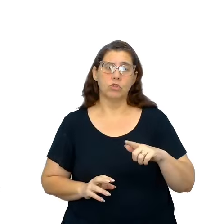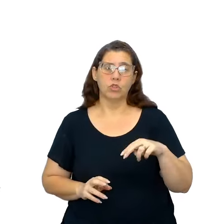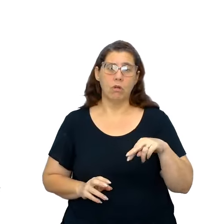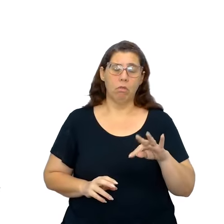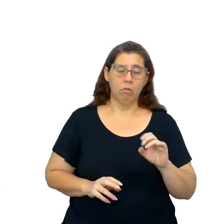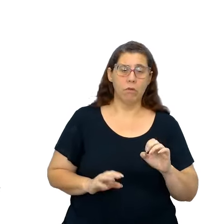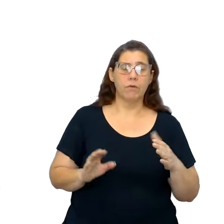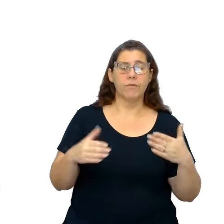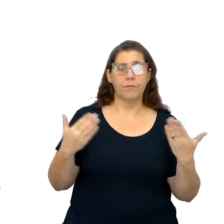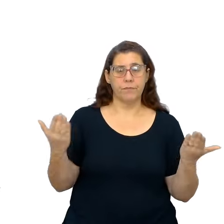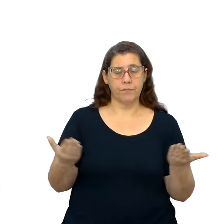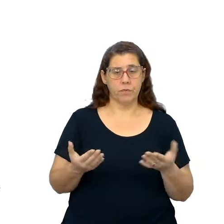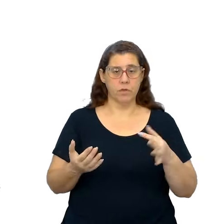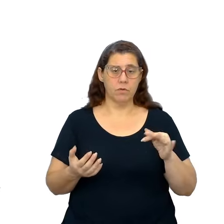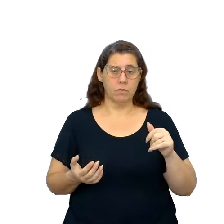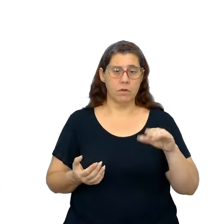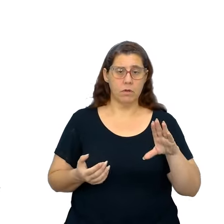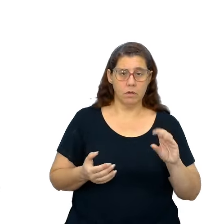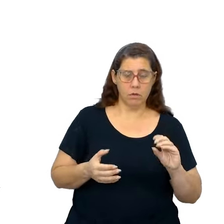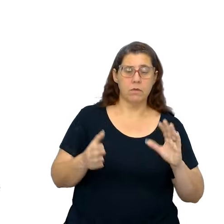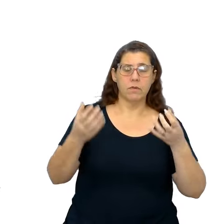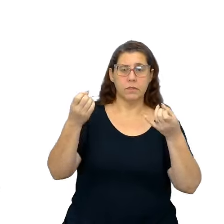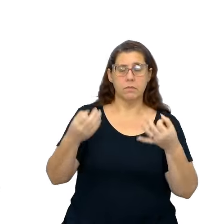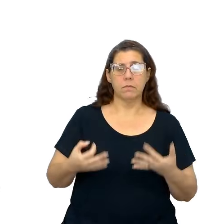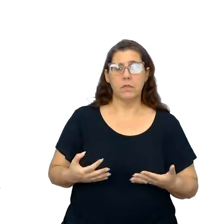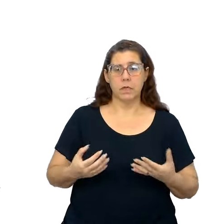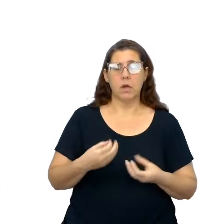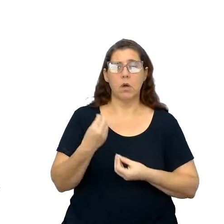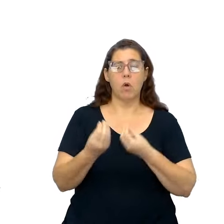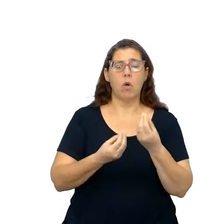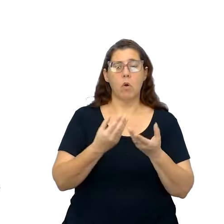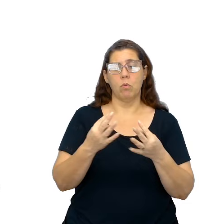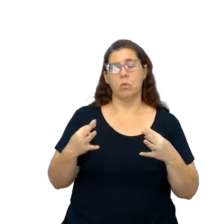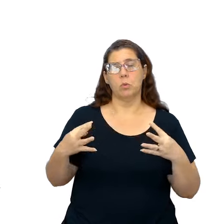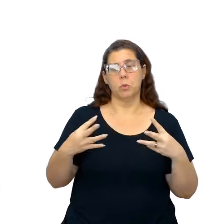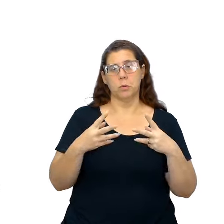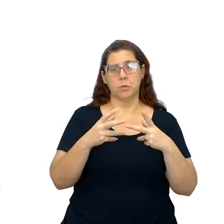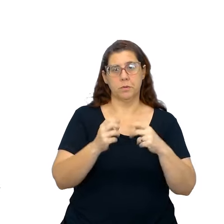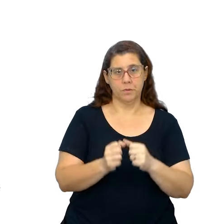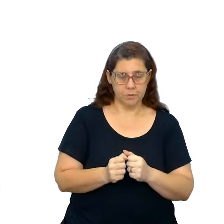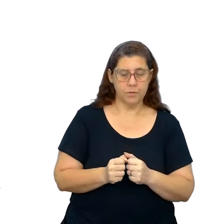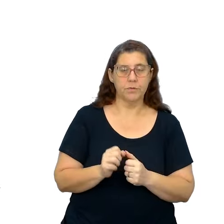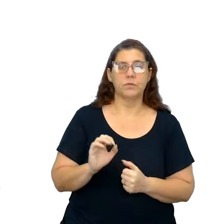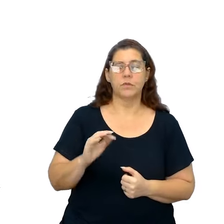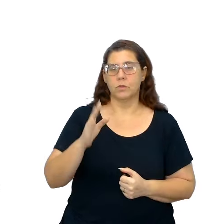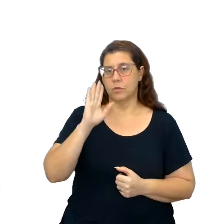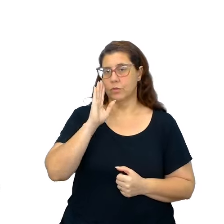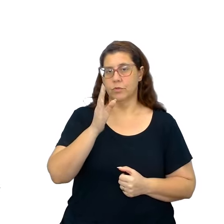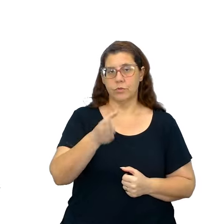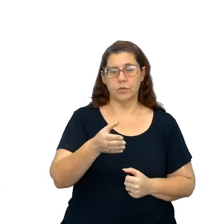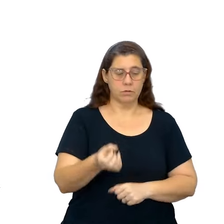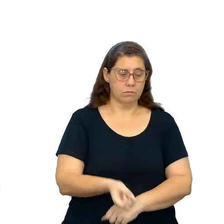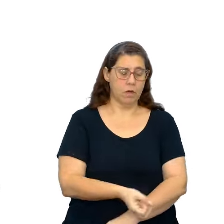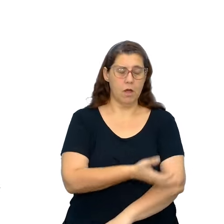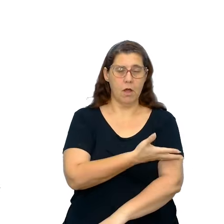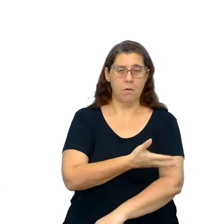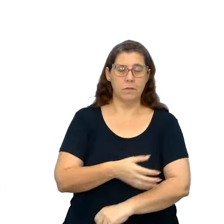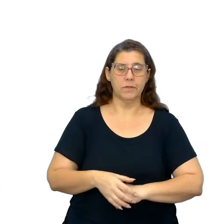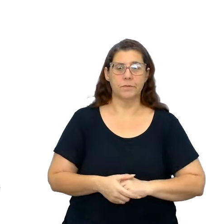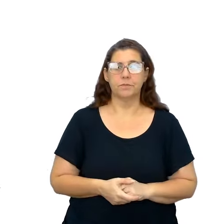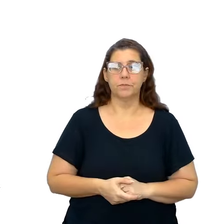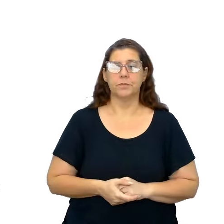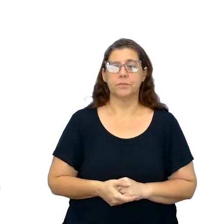aí a Valdir agora vai explicar para a gente como tudo isso vai direto para as emoções. Valdir, é com você